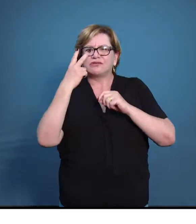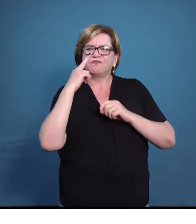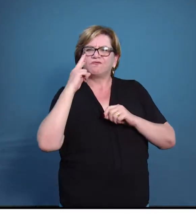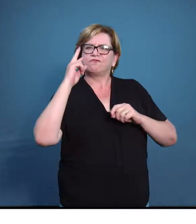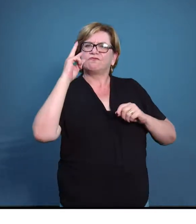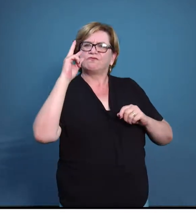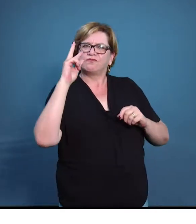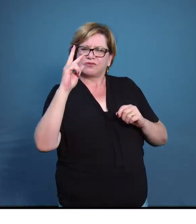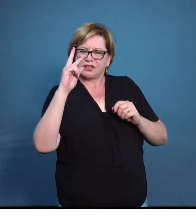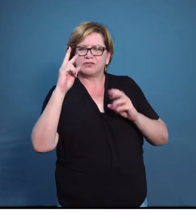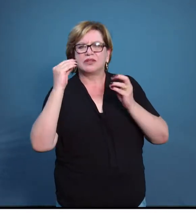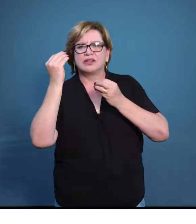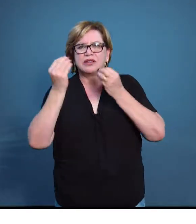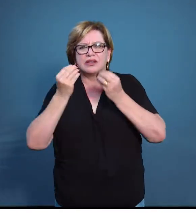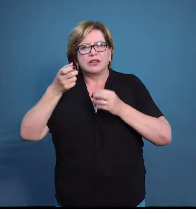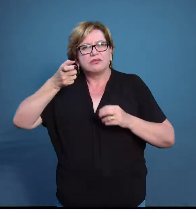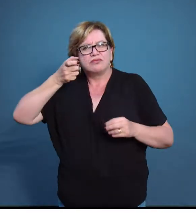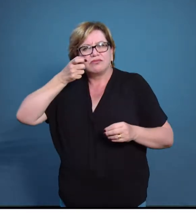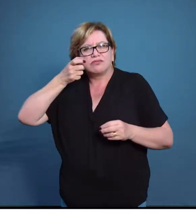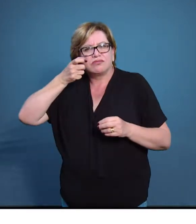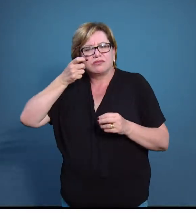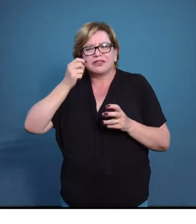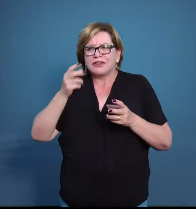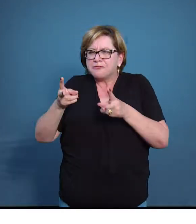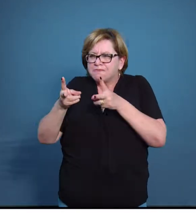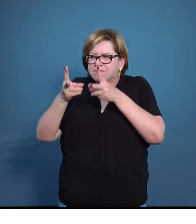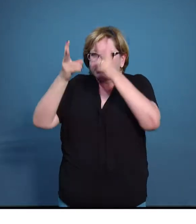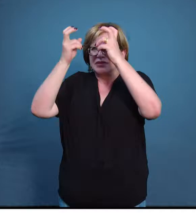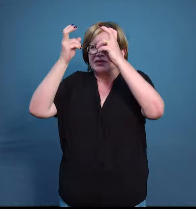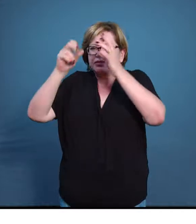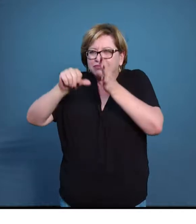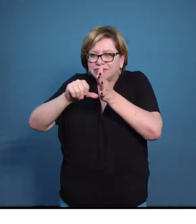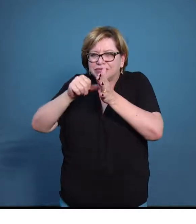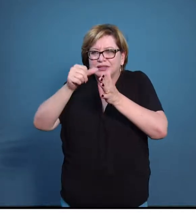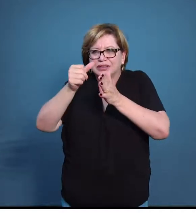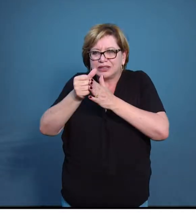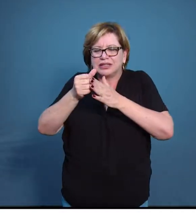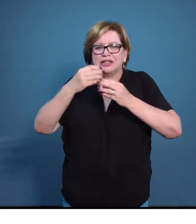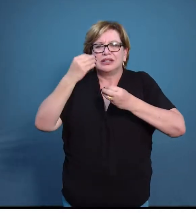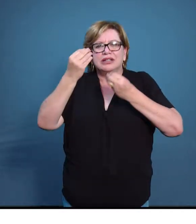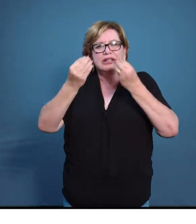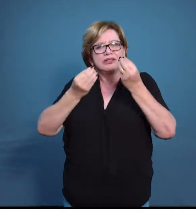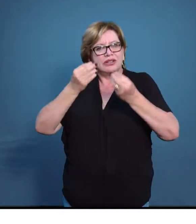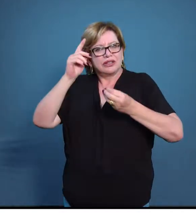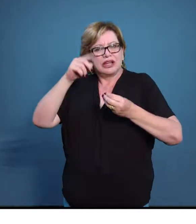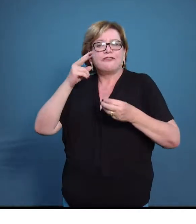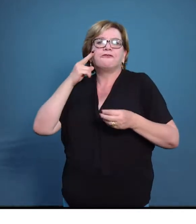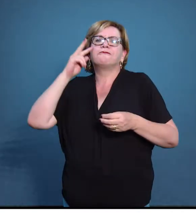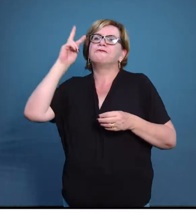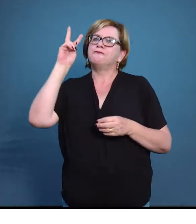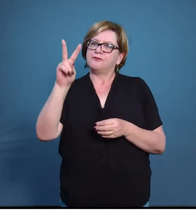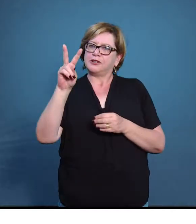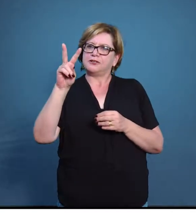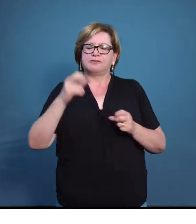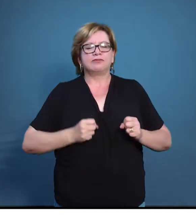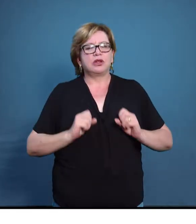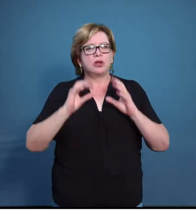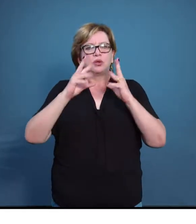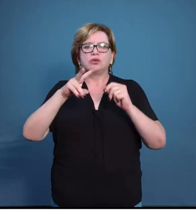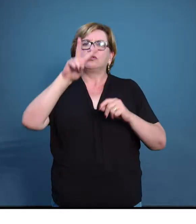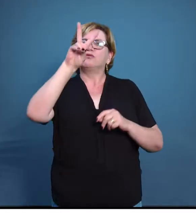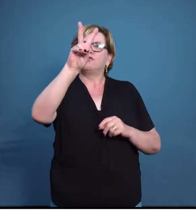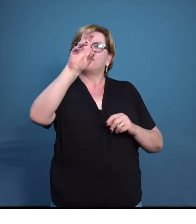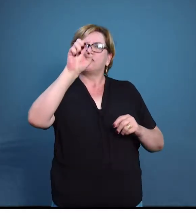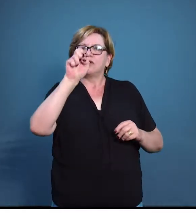básicas que observamos a um primeiro olhar. Isso, segundo Didi Huberman, é o ver. Nós vemos